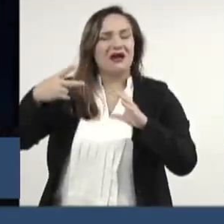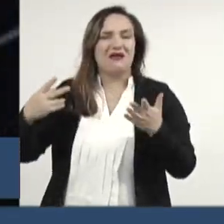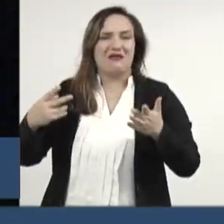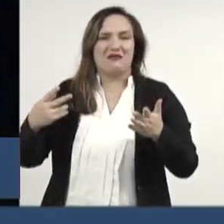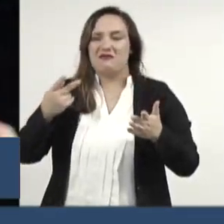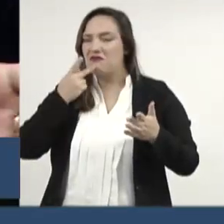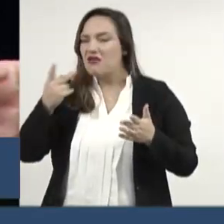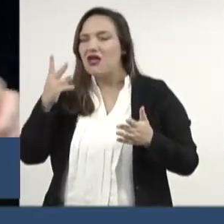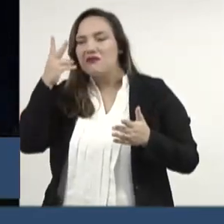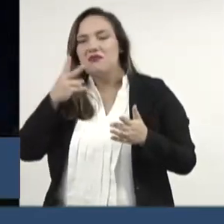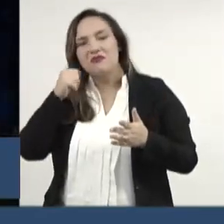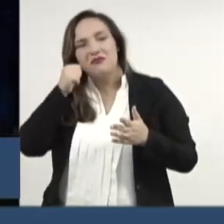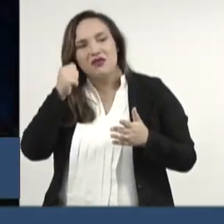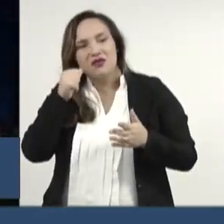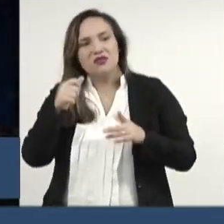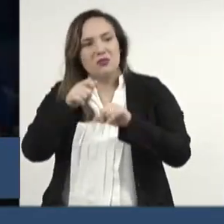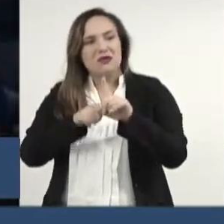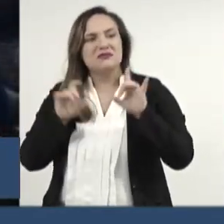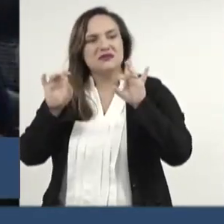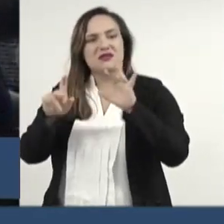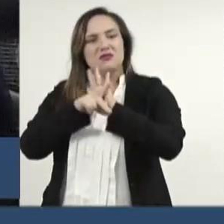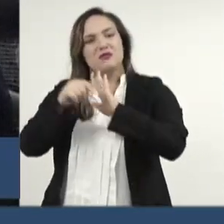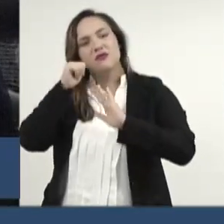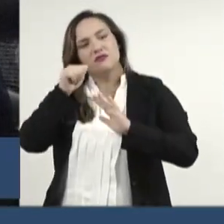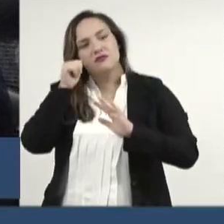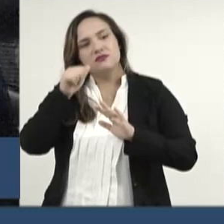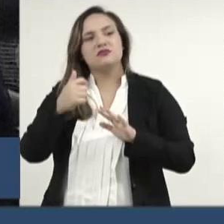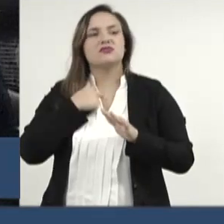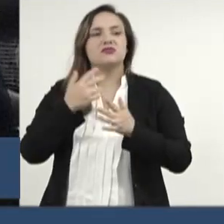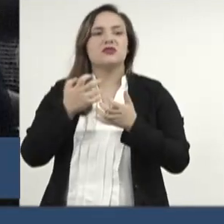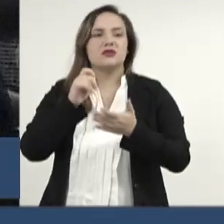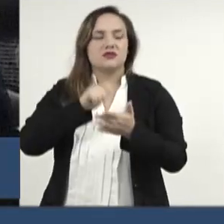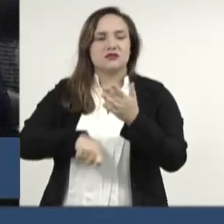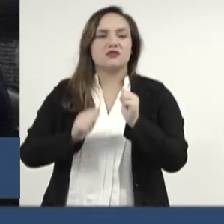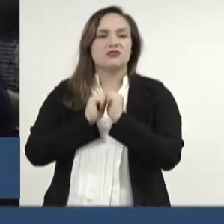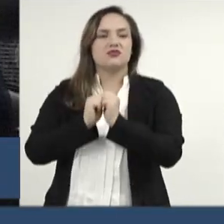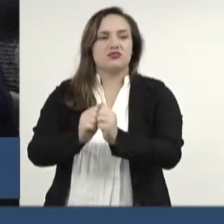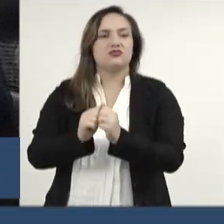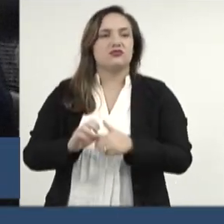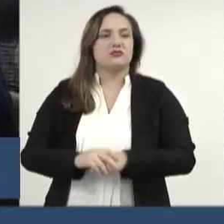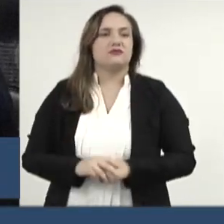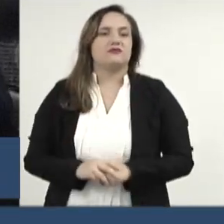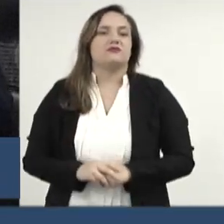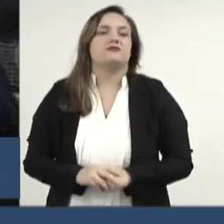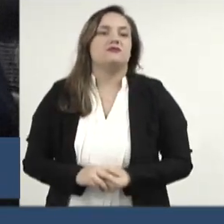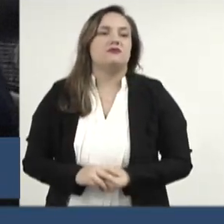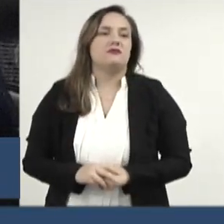isso com uma vereadora no mês da mulher. Então, quero assinar com Vossa Excelência essa moção de repúdio. Deputada Lia.